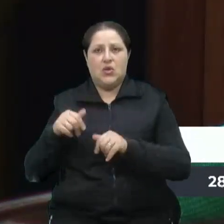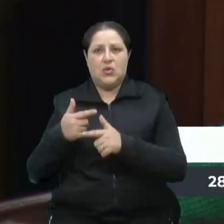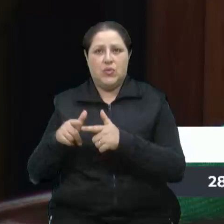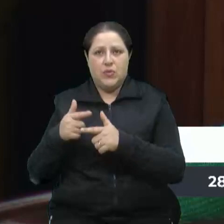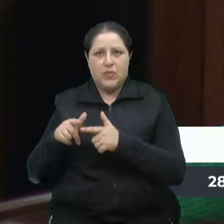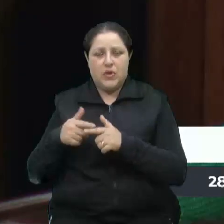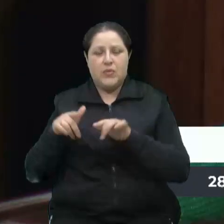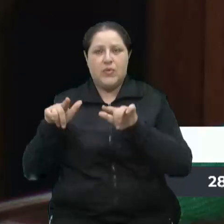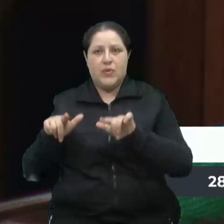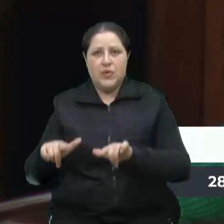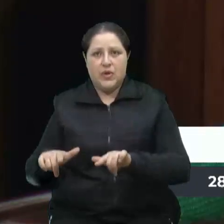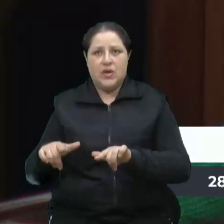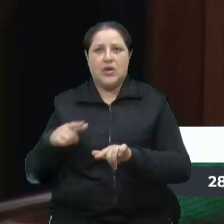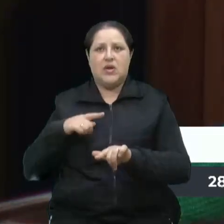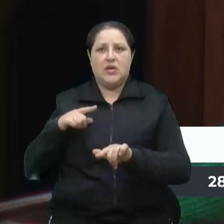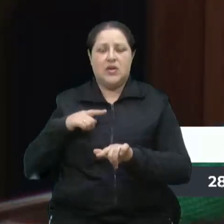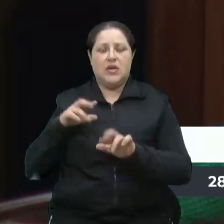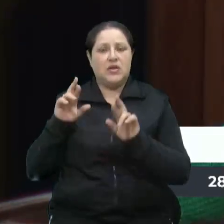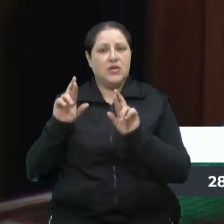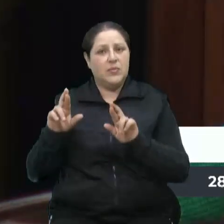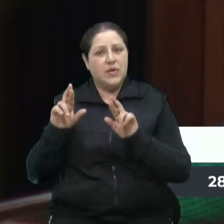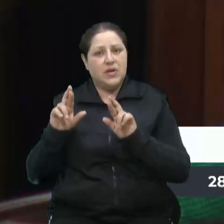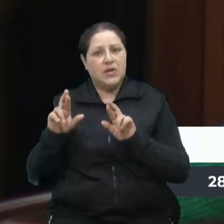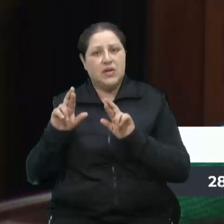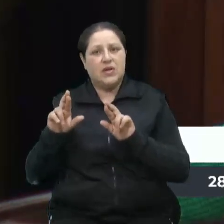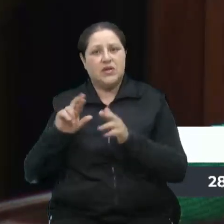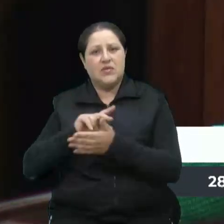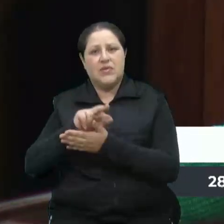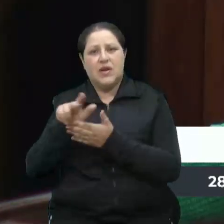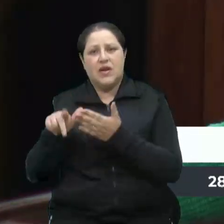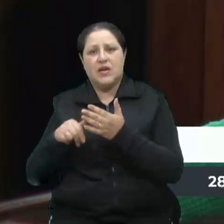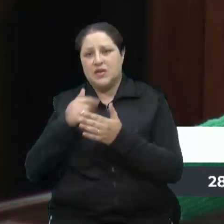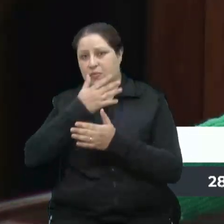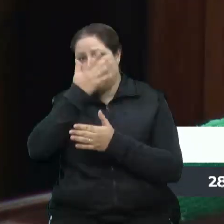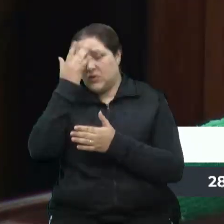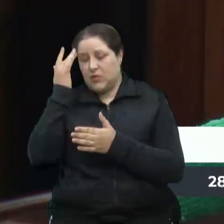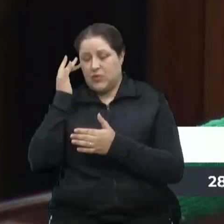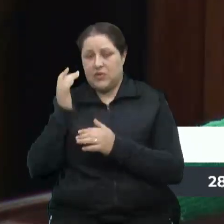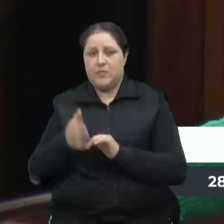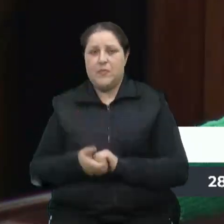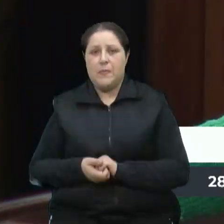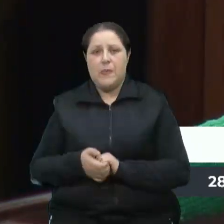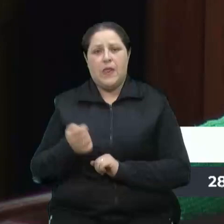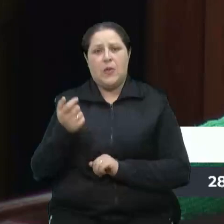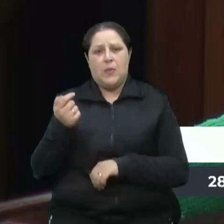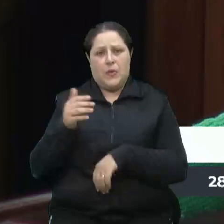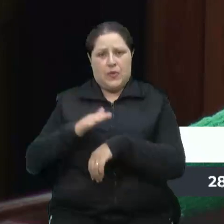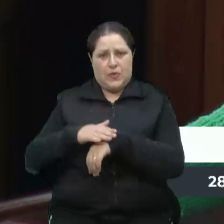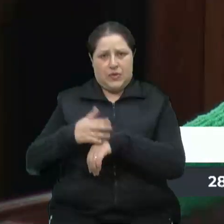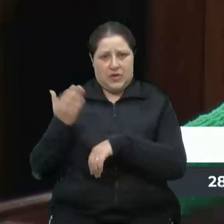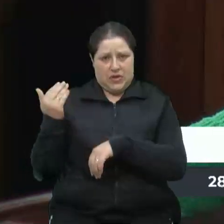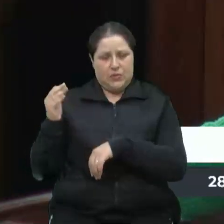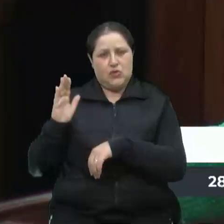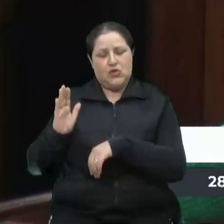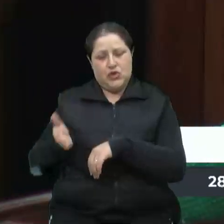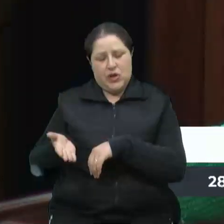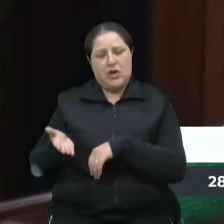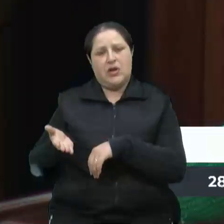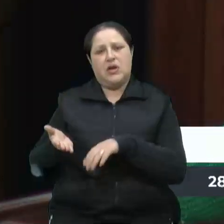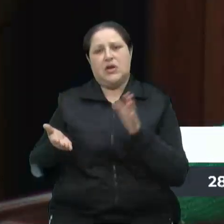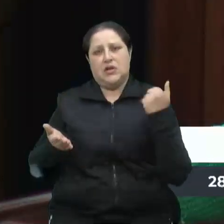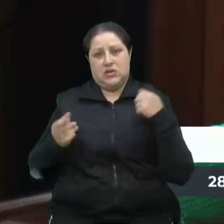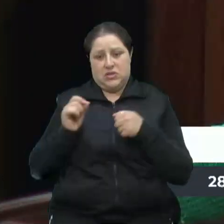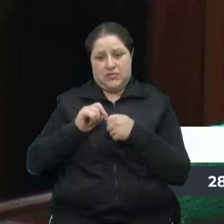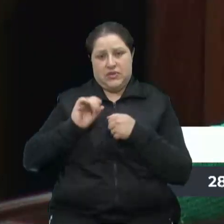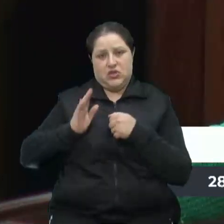foi de esperança para milhares de pessoas. Recentemente, como já fiz muitas e muitas